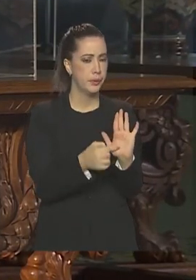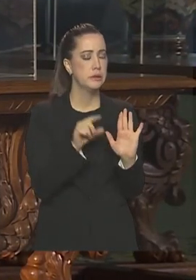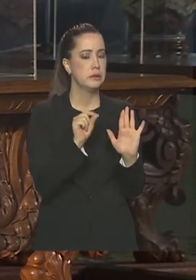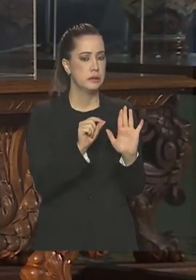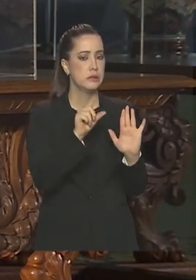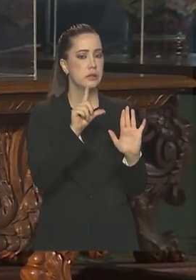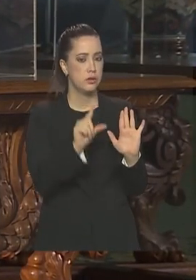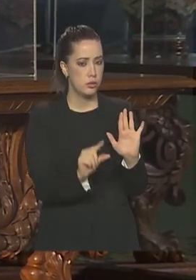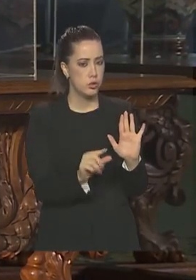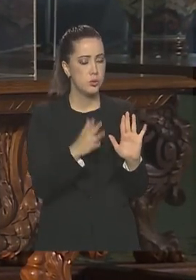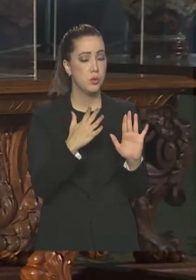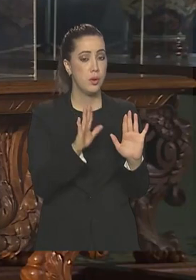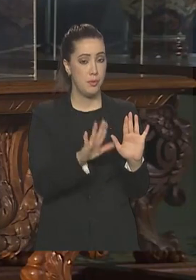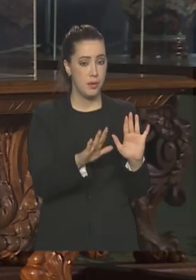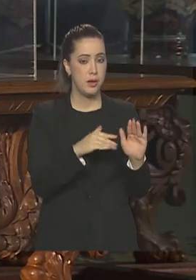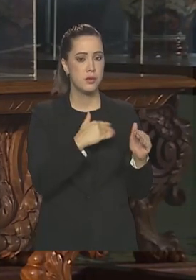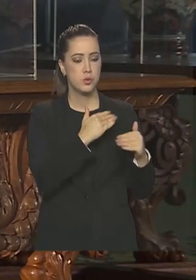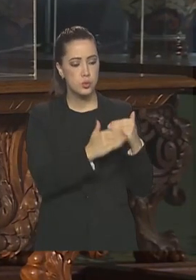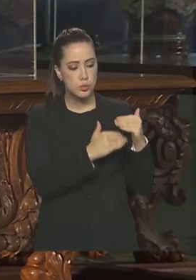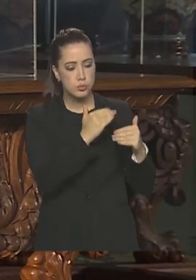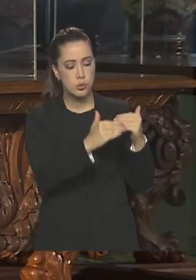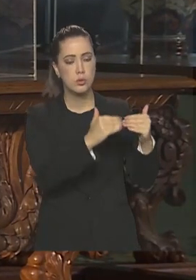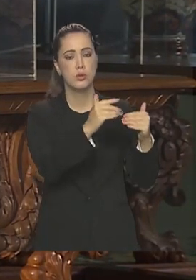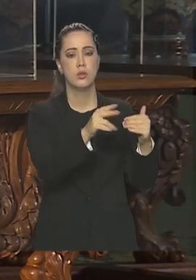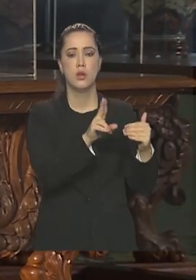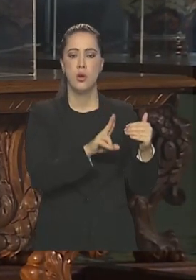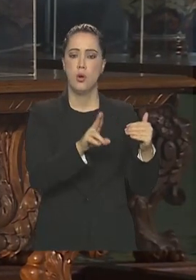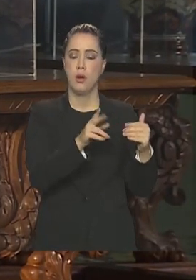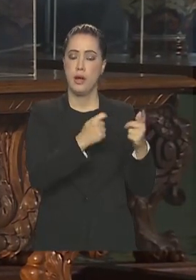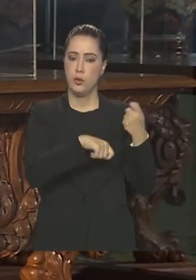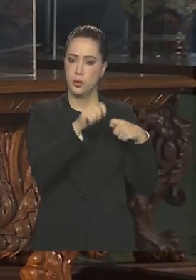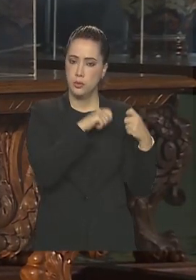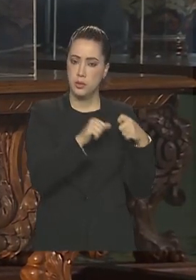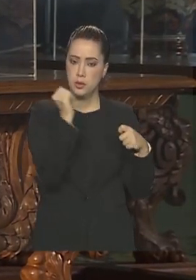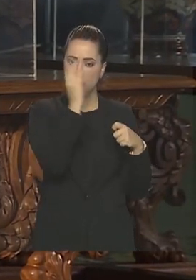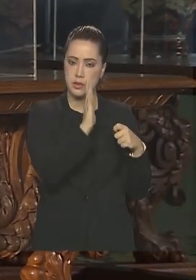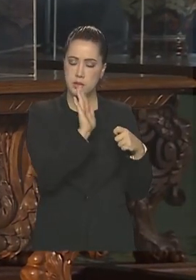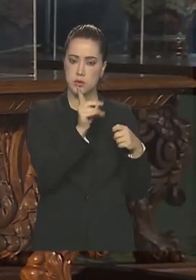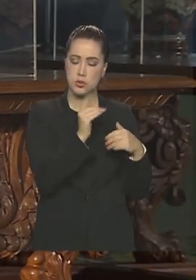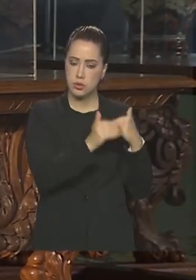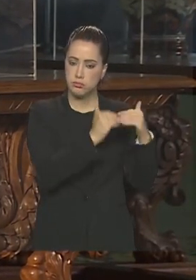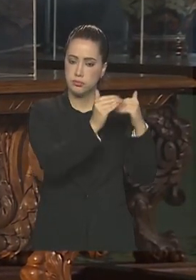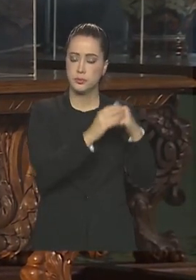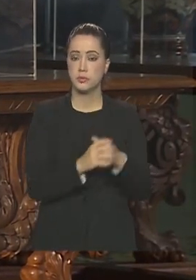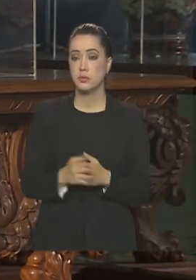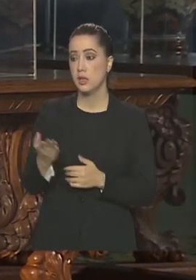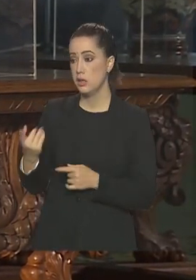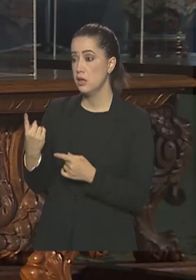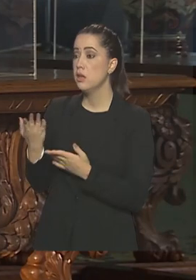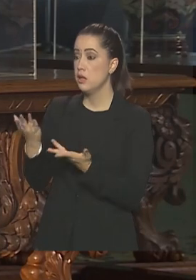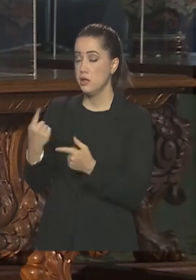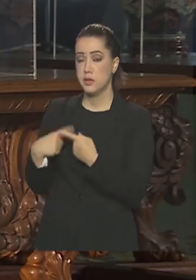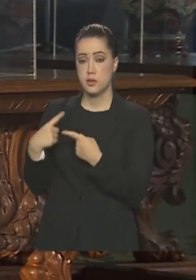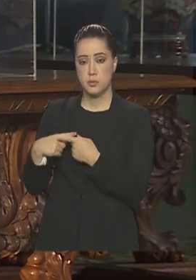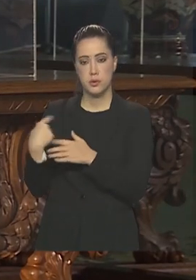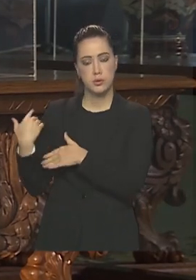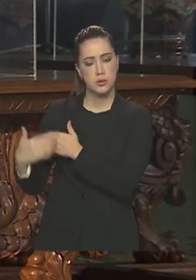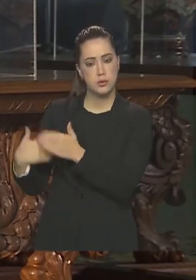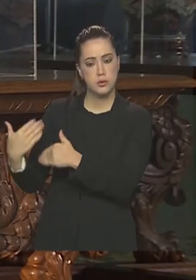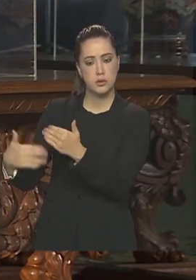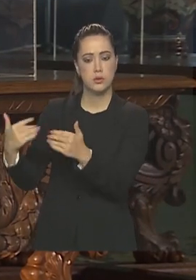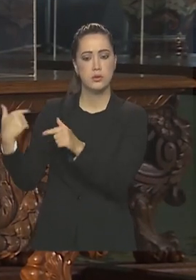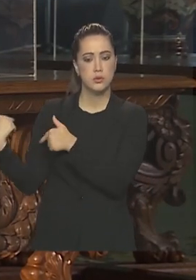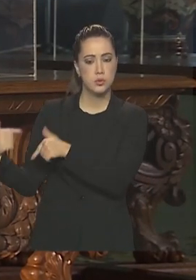a retomada do consumo e da atividade econômica do país. Isso já naturalmente por causa do andamento, então,